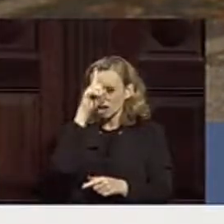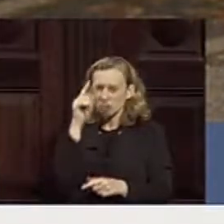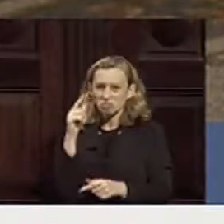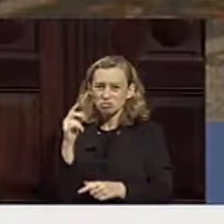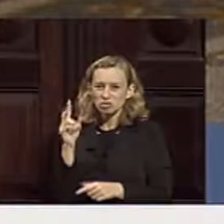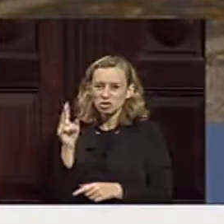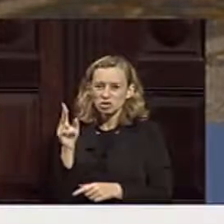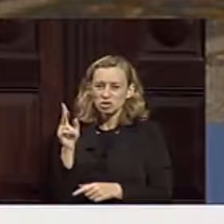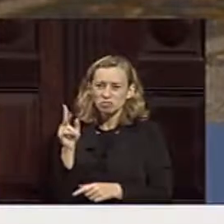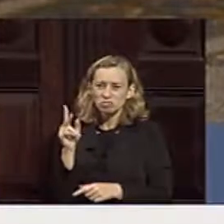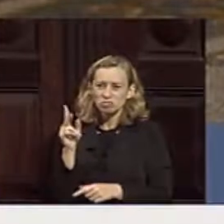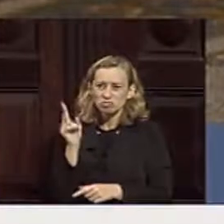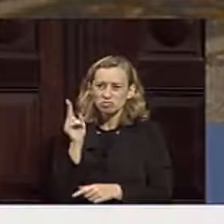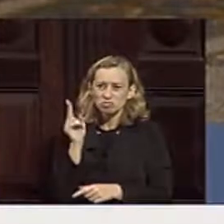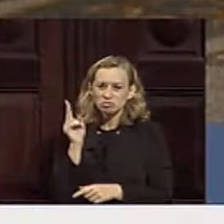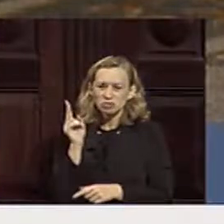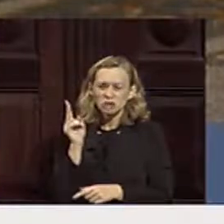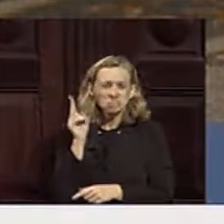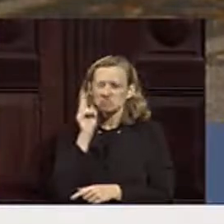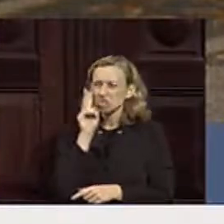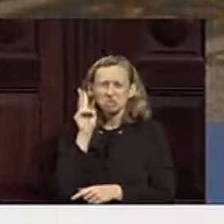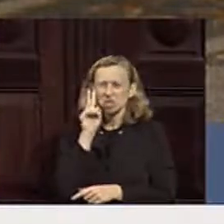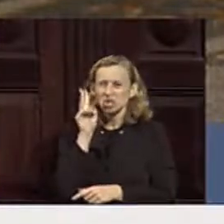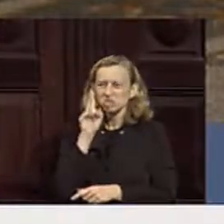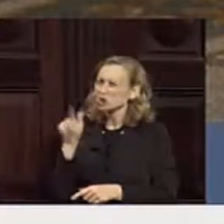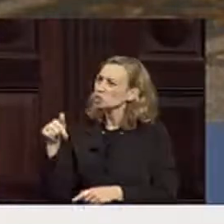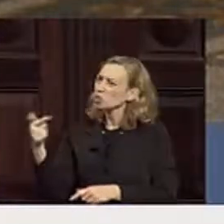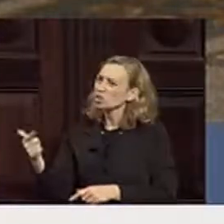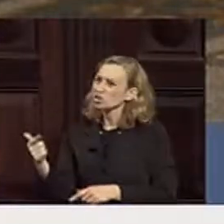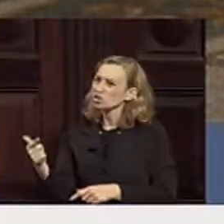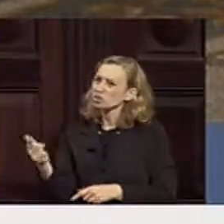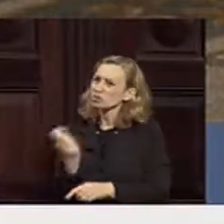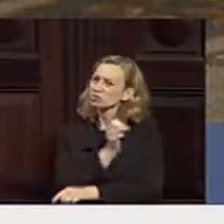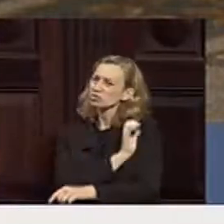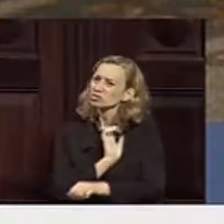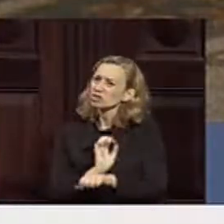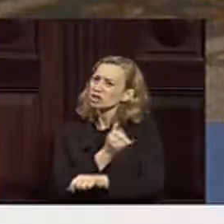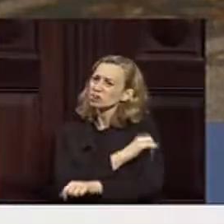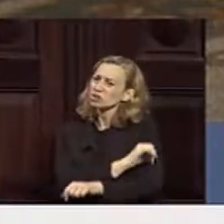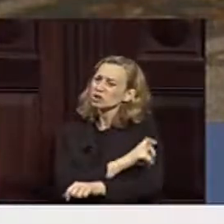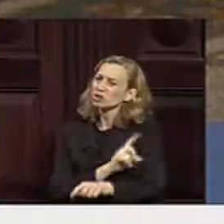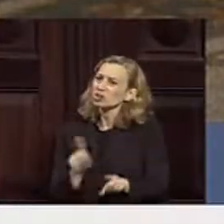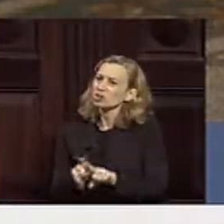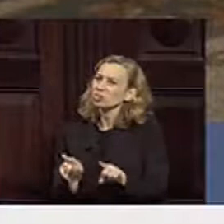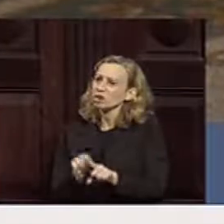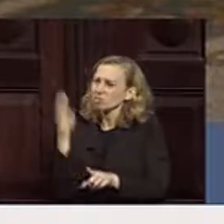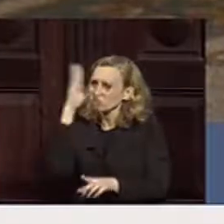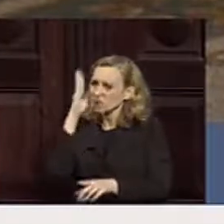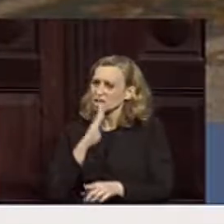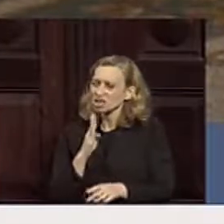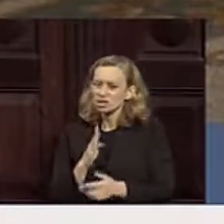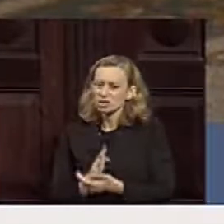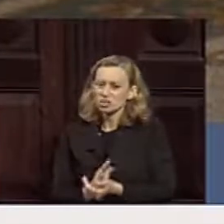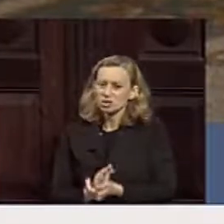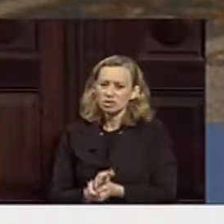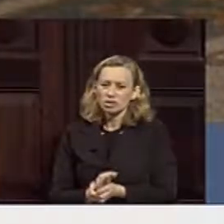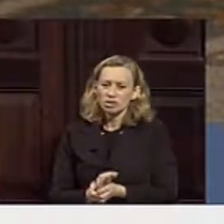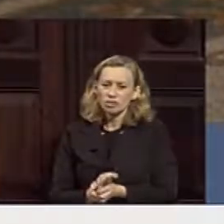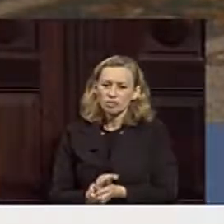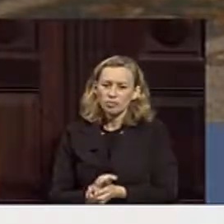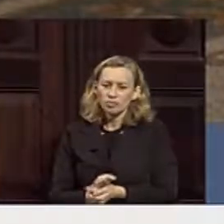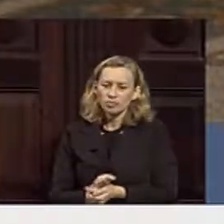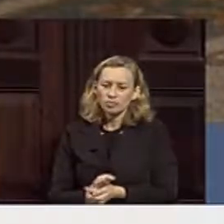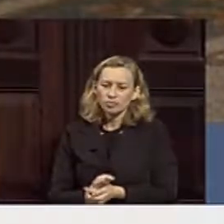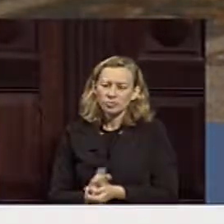no estado do Rio de Janeiro e não me lembro de outra no Brasil. Então isso é um ponto para os governos de Niterói,